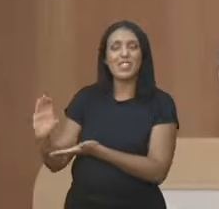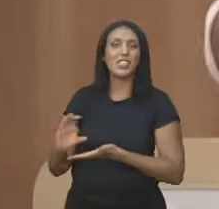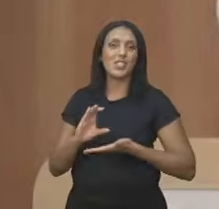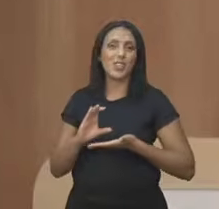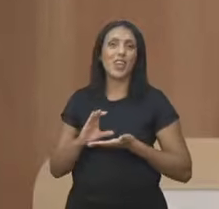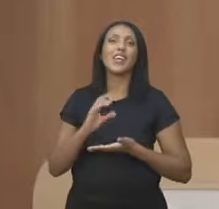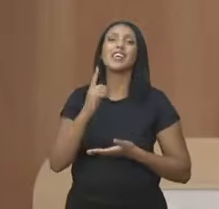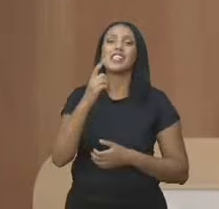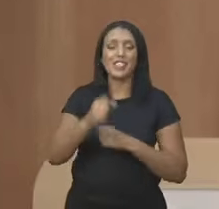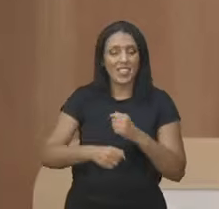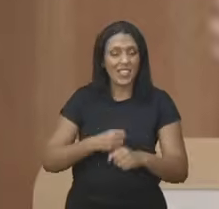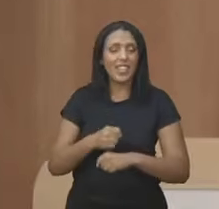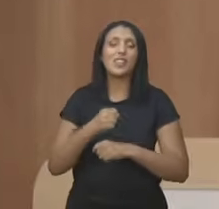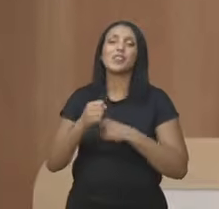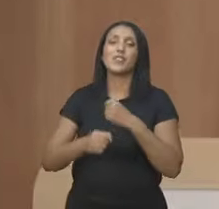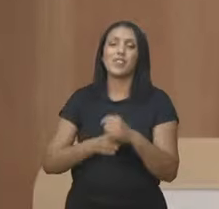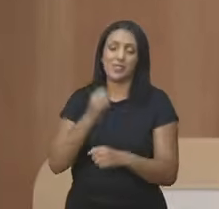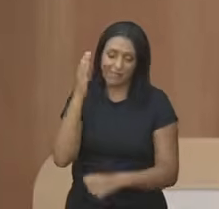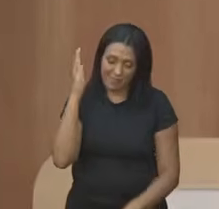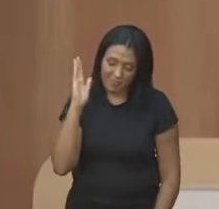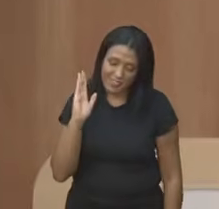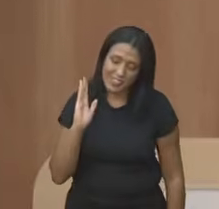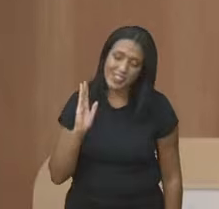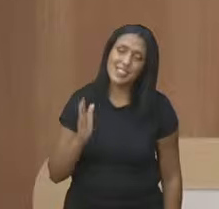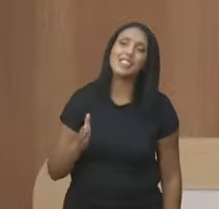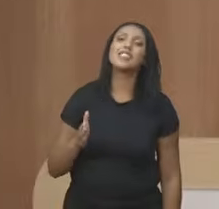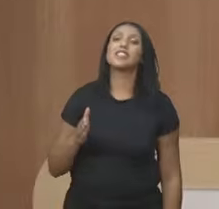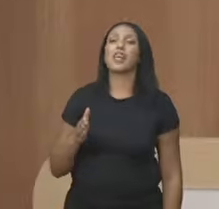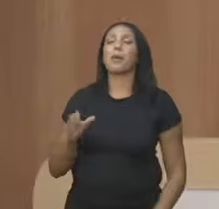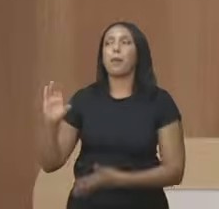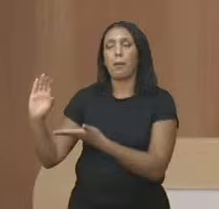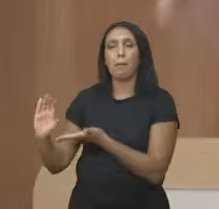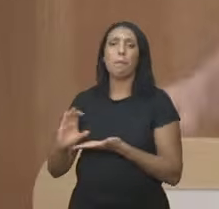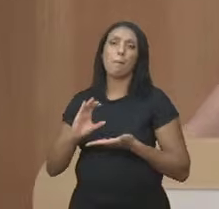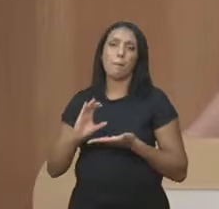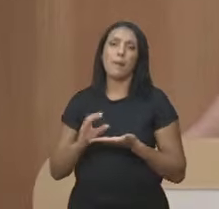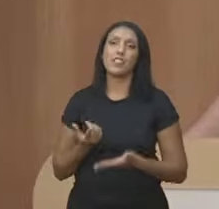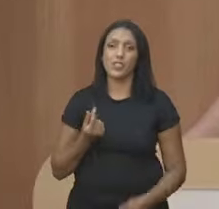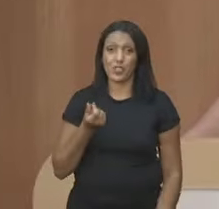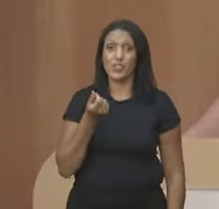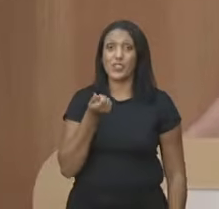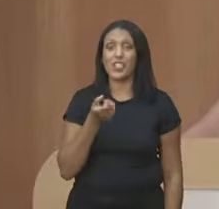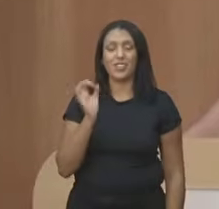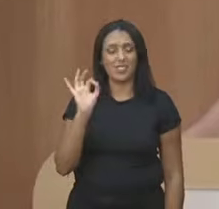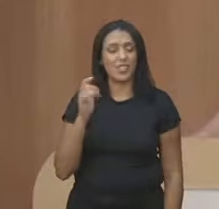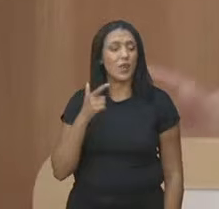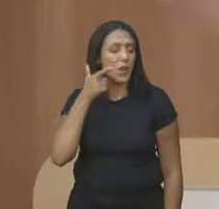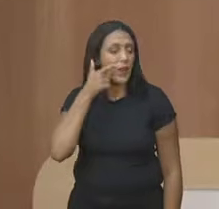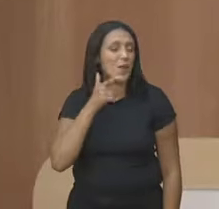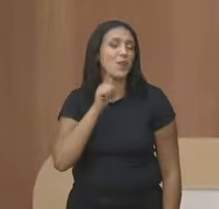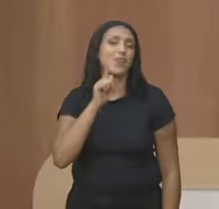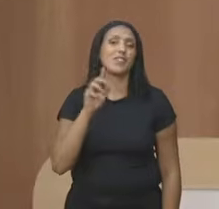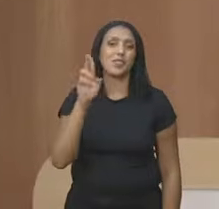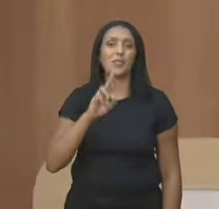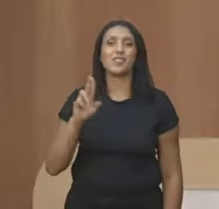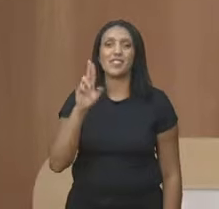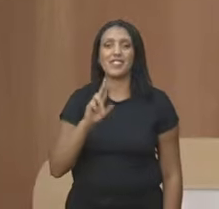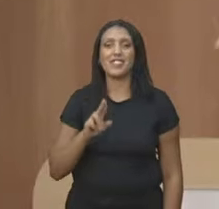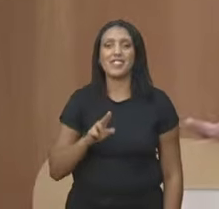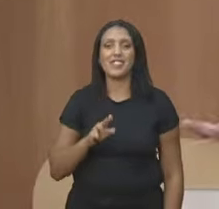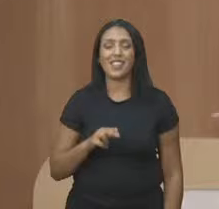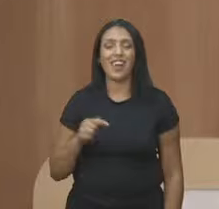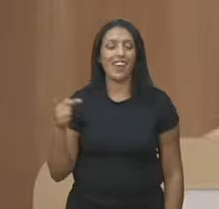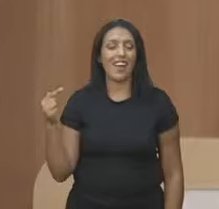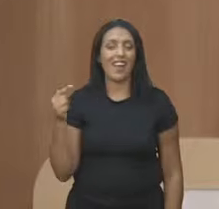Jacareí recebe X milhões, não lembro agora exatamente quanto, mas uma quantidade em milhões de reais por ano, para que esses tratamentos sejam